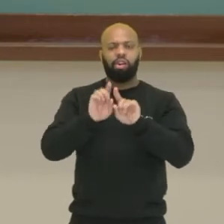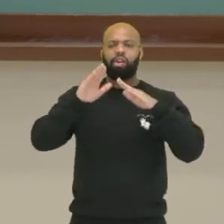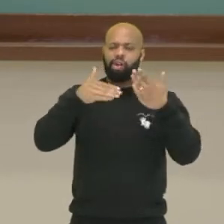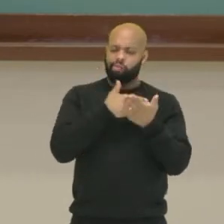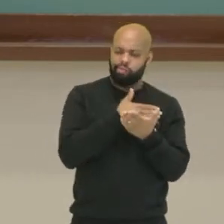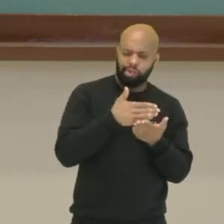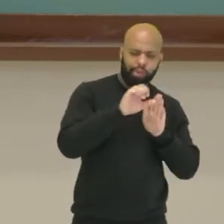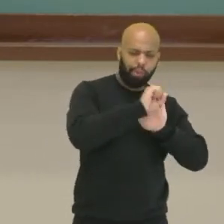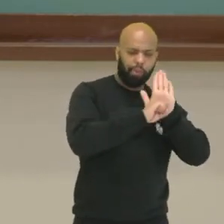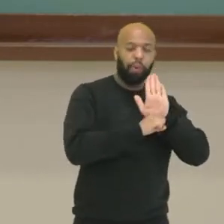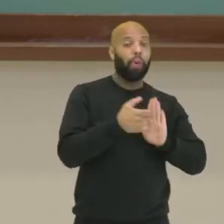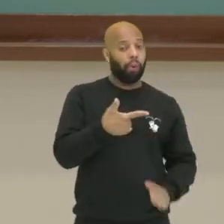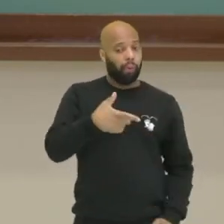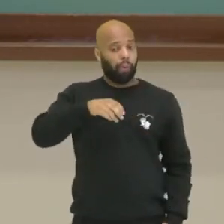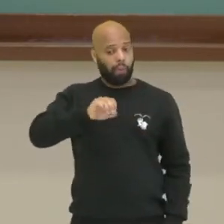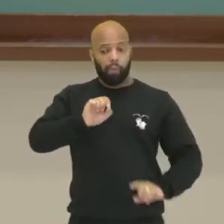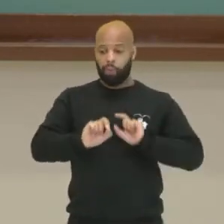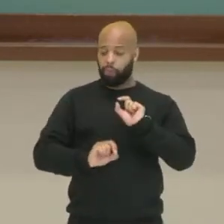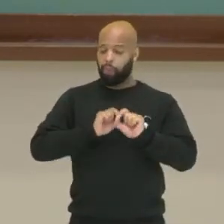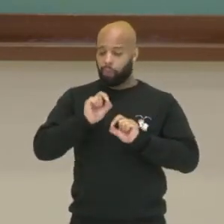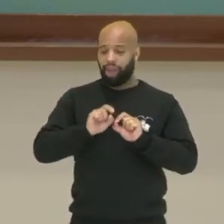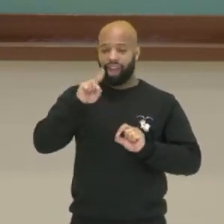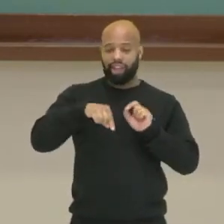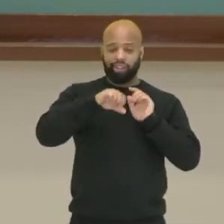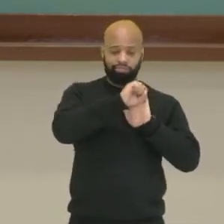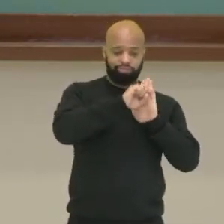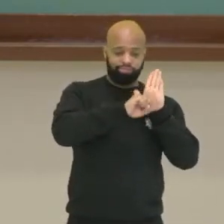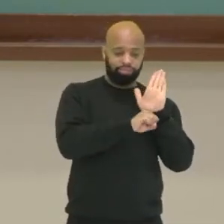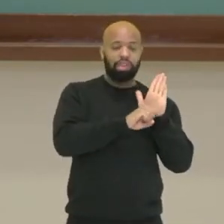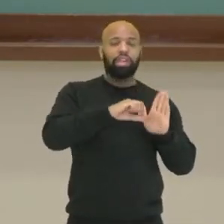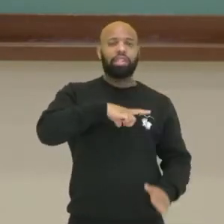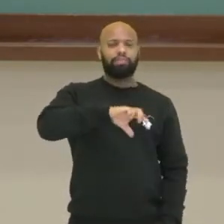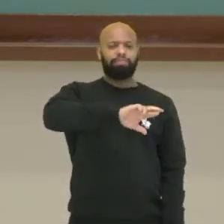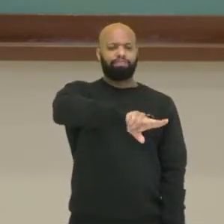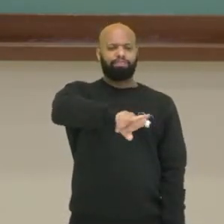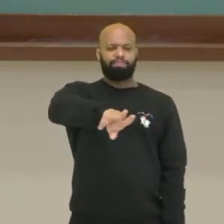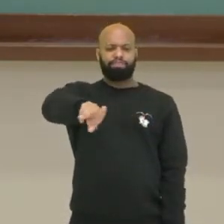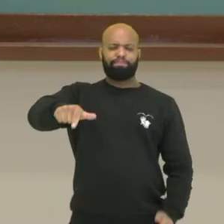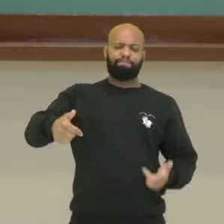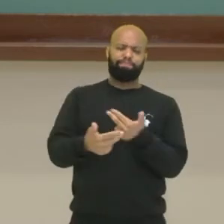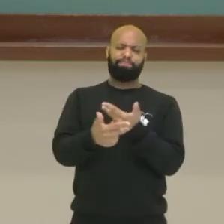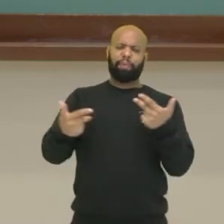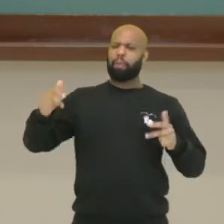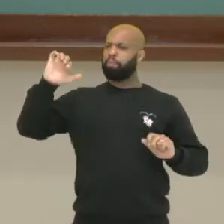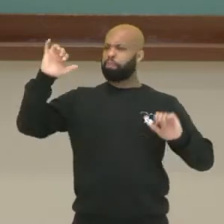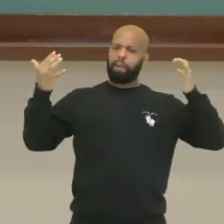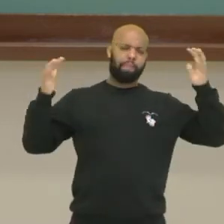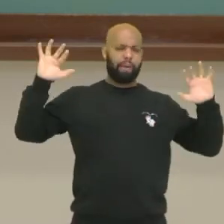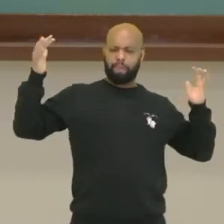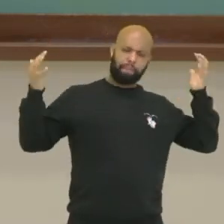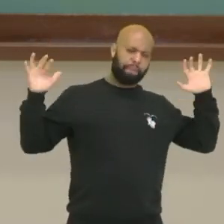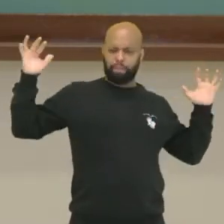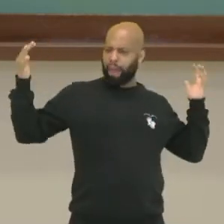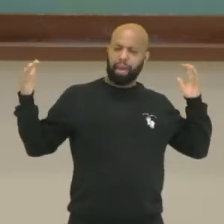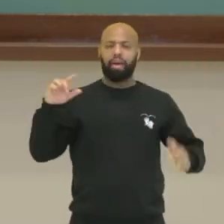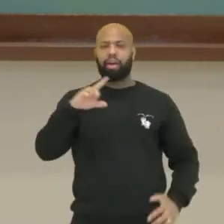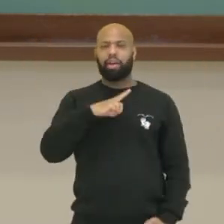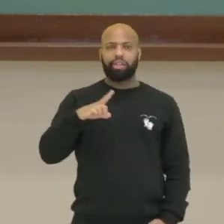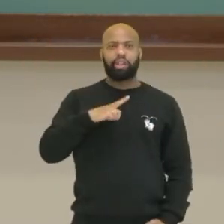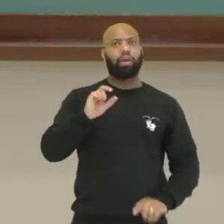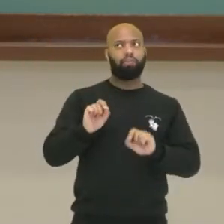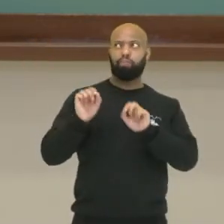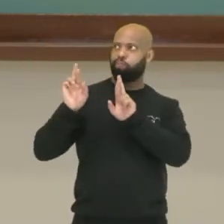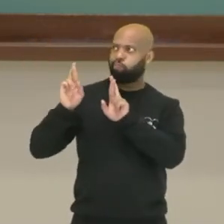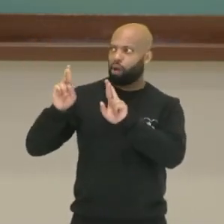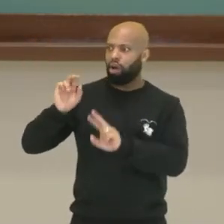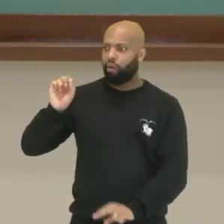século XX é um século de grandes de muita efervescência, de grandes